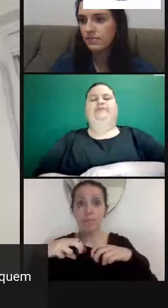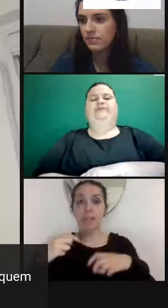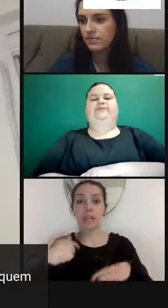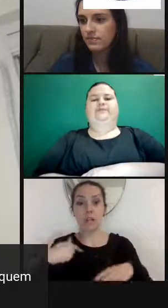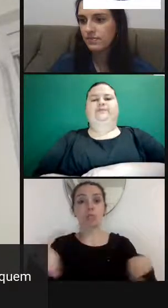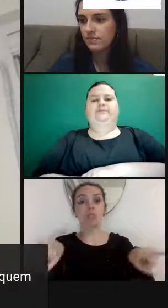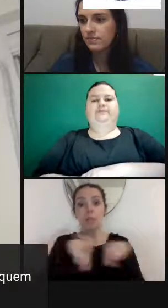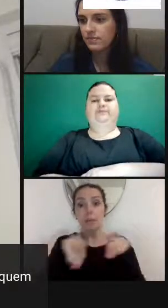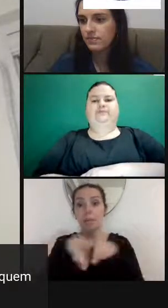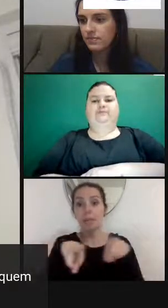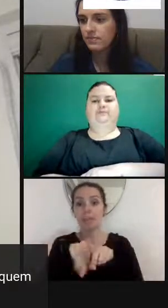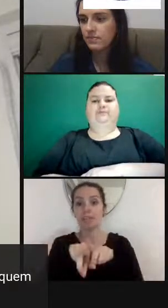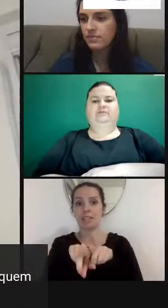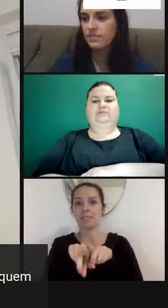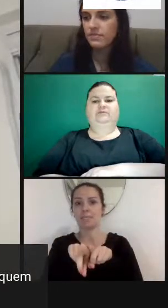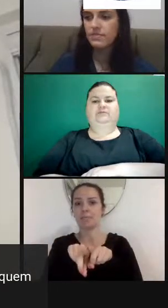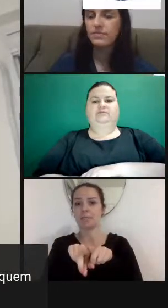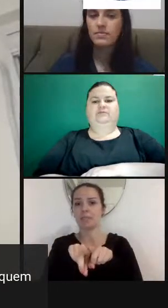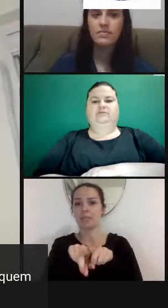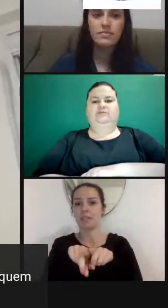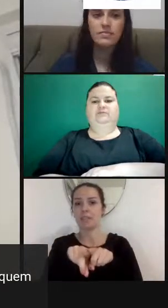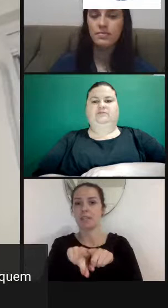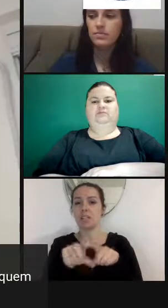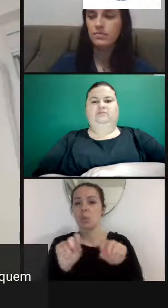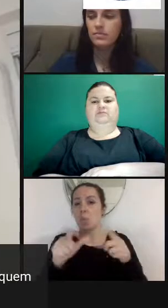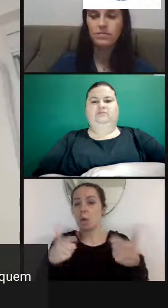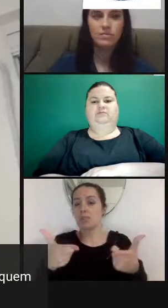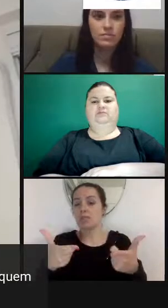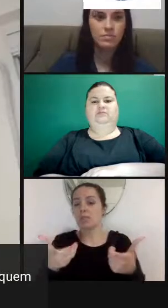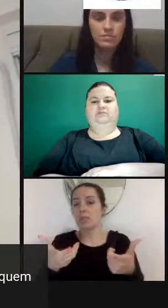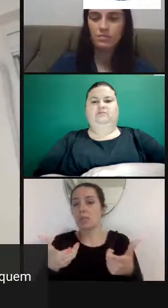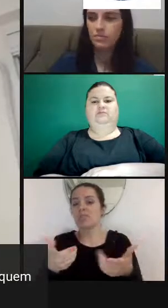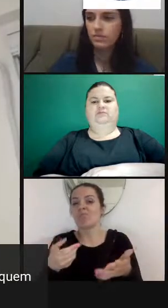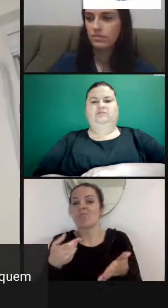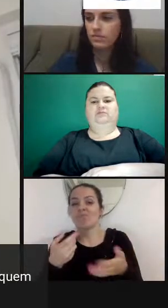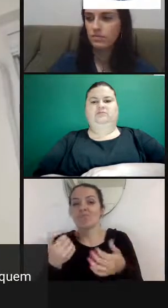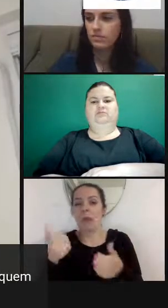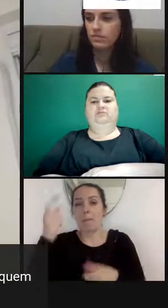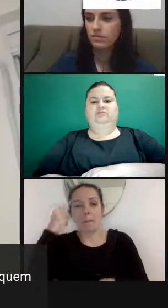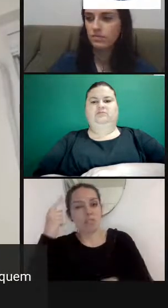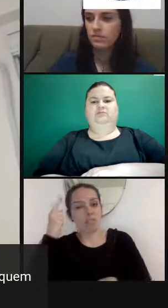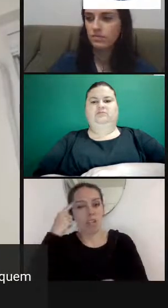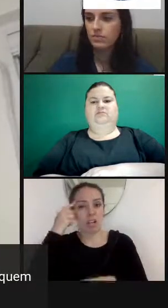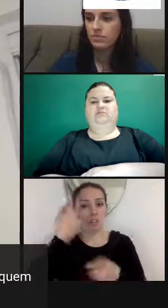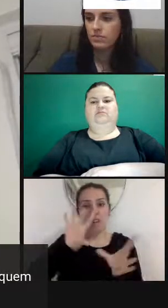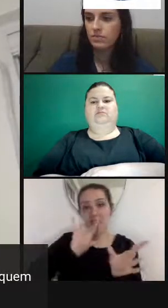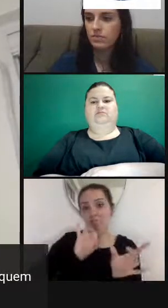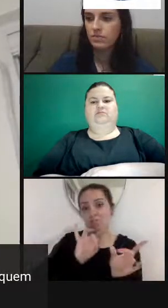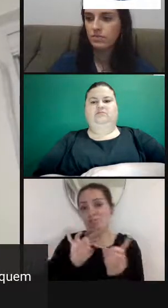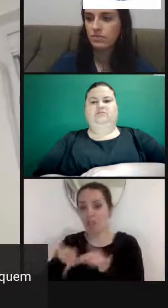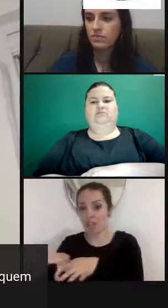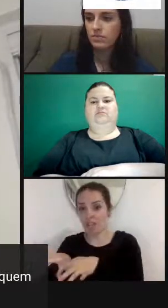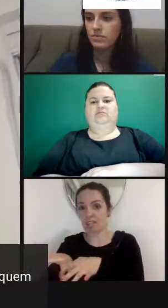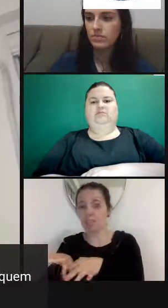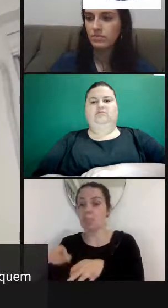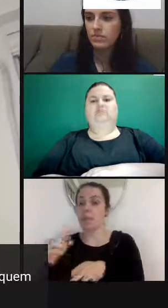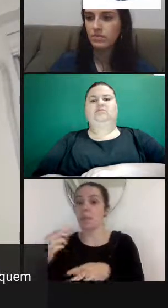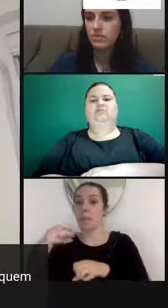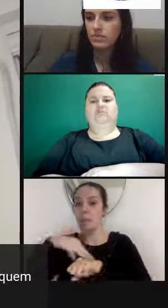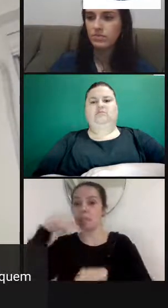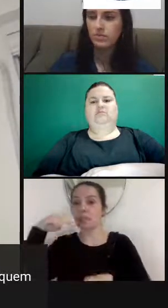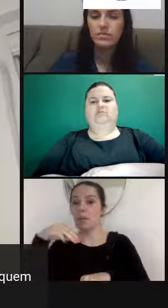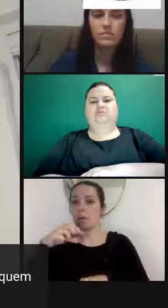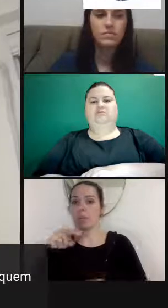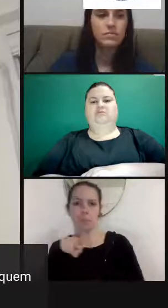quando eu tava nesse lembro querendo sair do Mel mesclado e tal ele o meu irmão Júlio ele foi